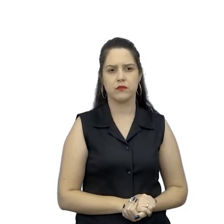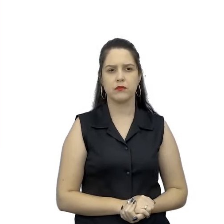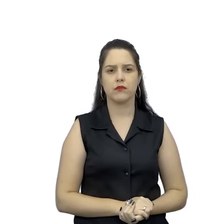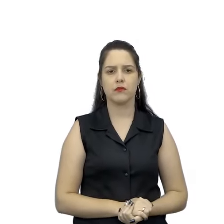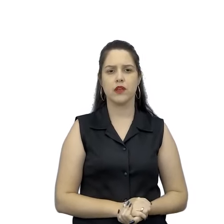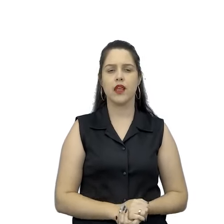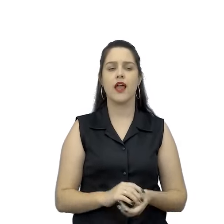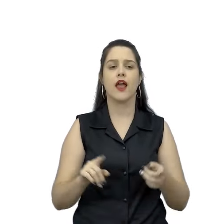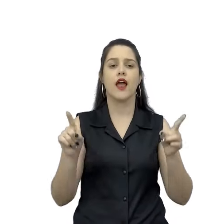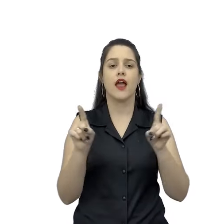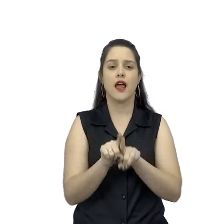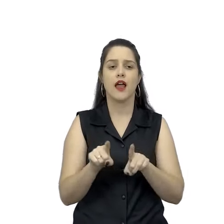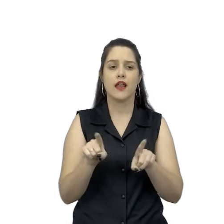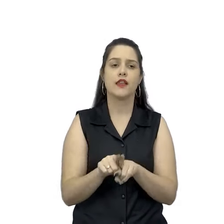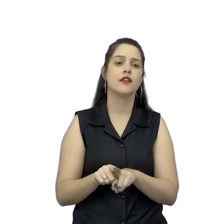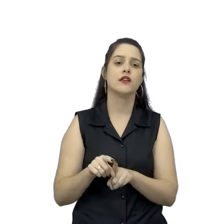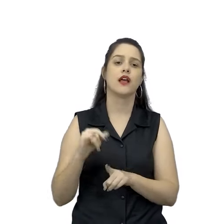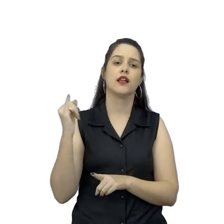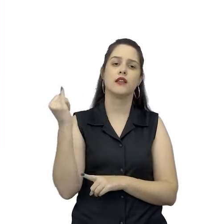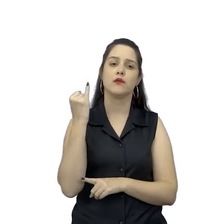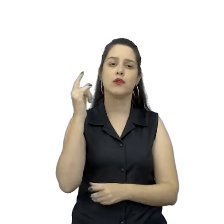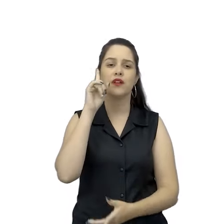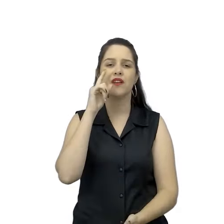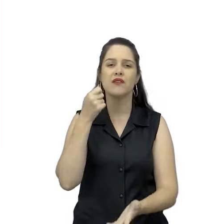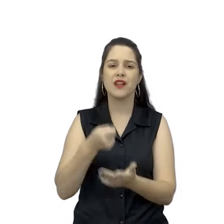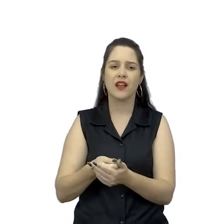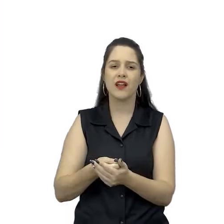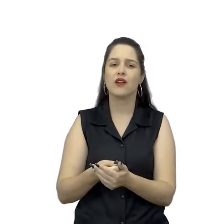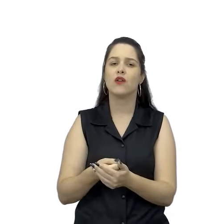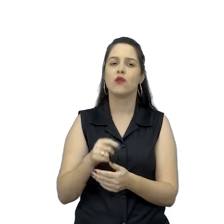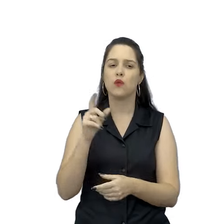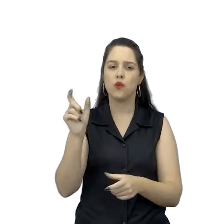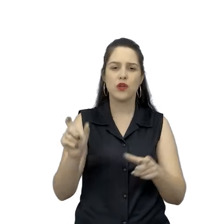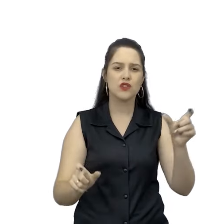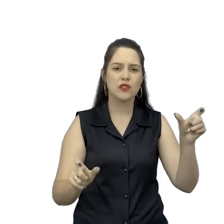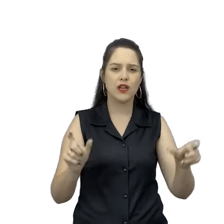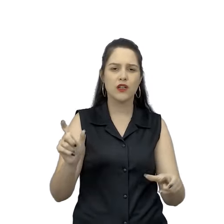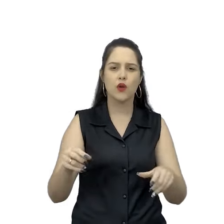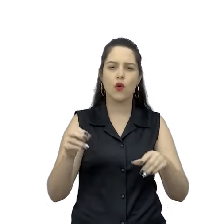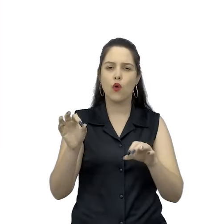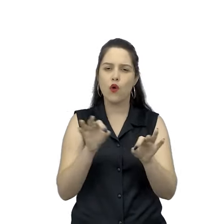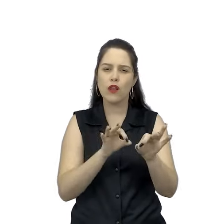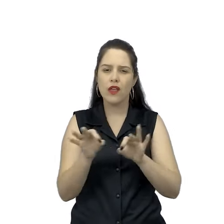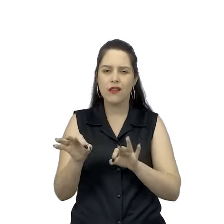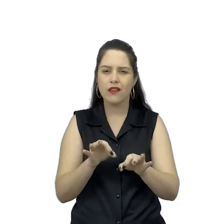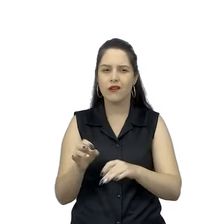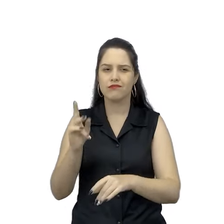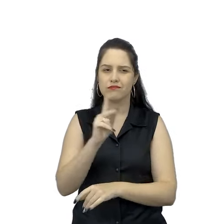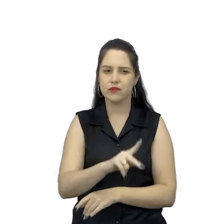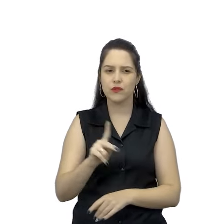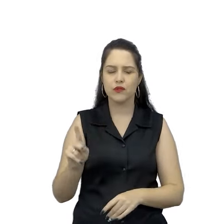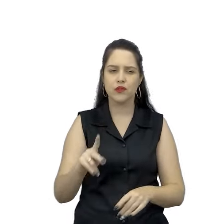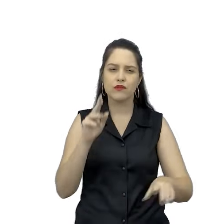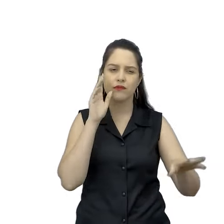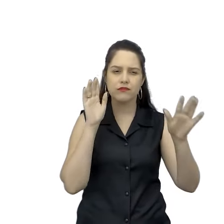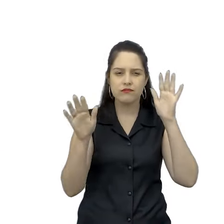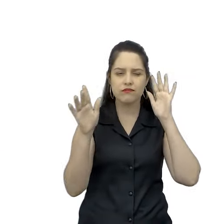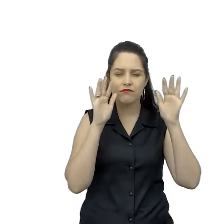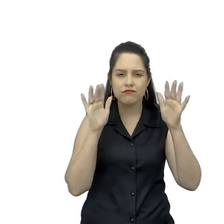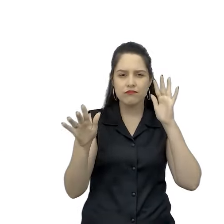E também a importância de definir esses indicadores, né? Para que eu possa orientar, né, os professores e dentro